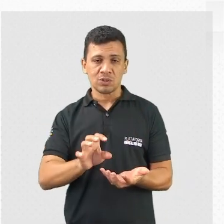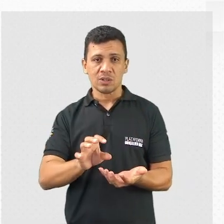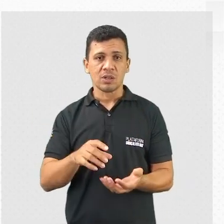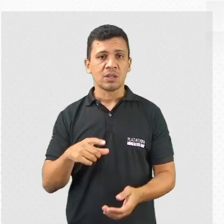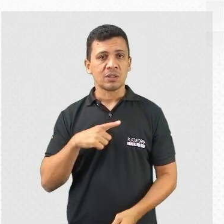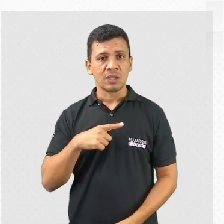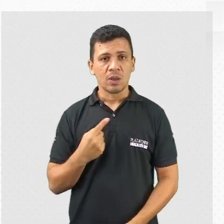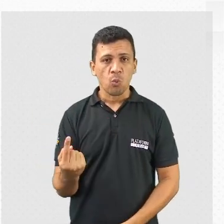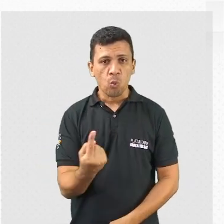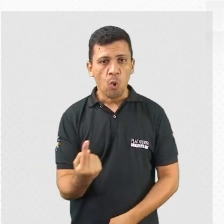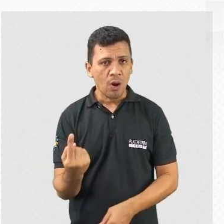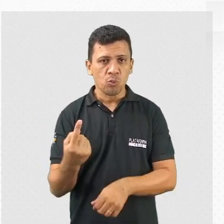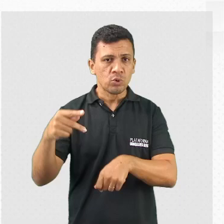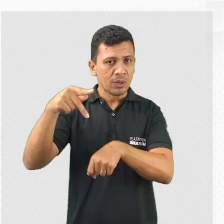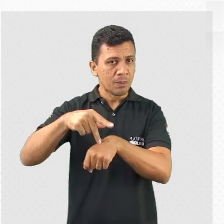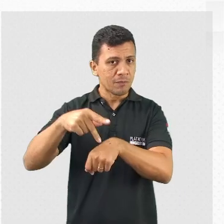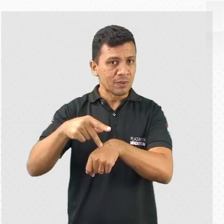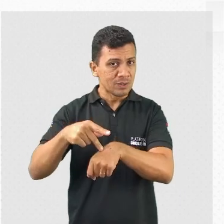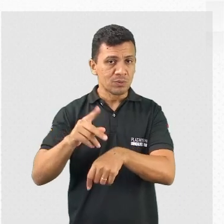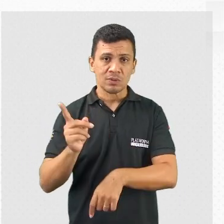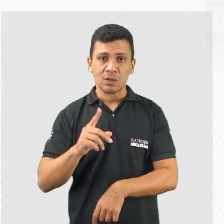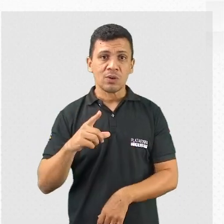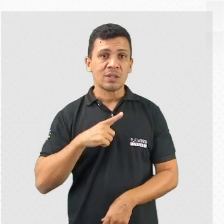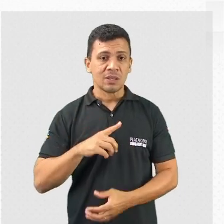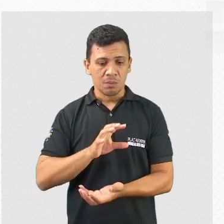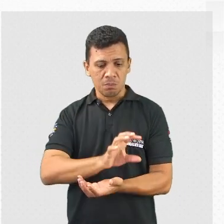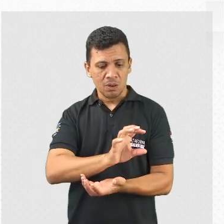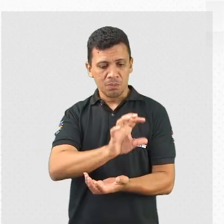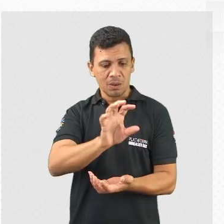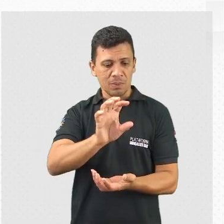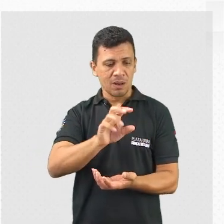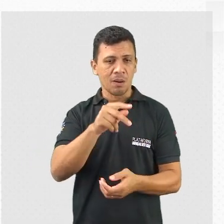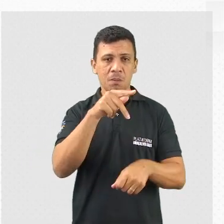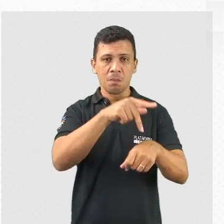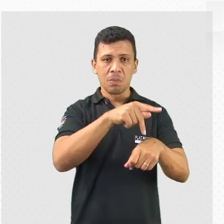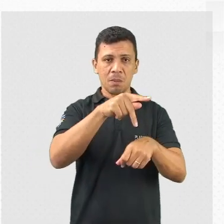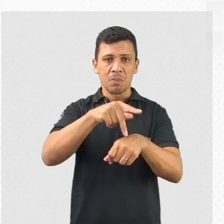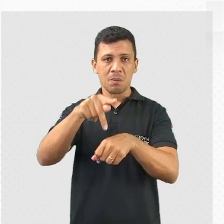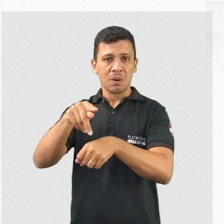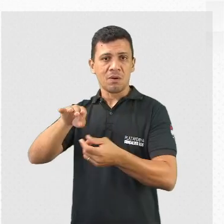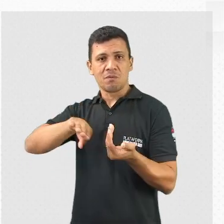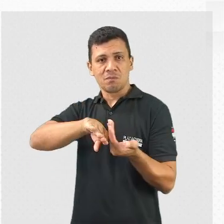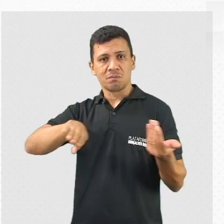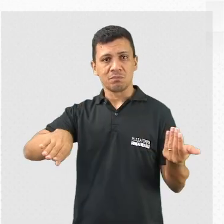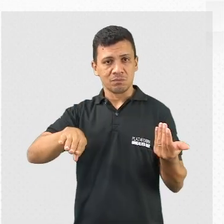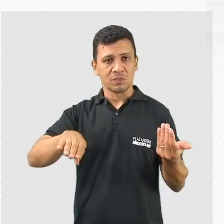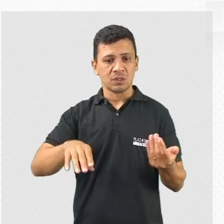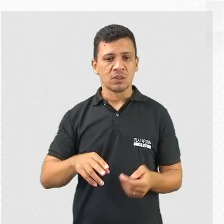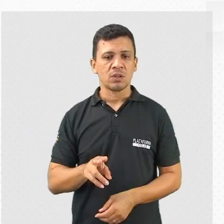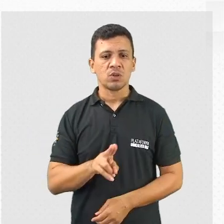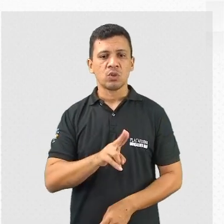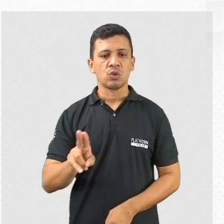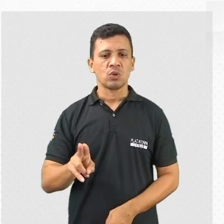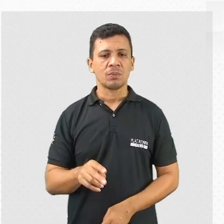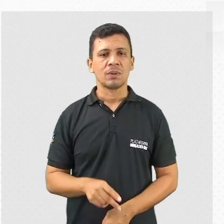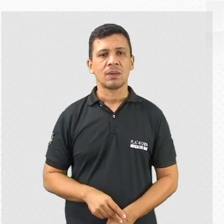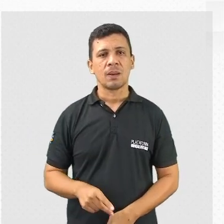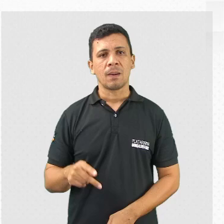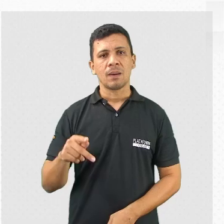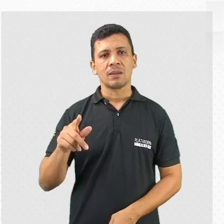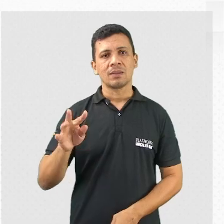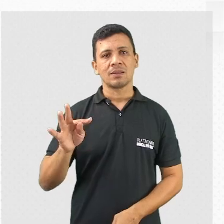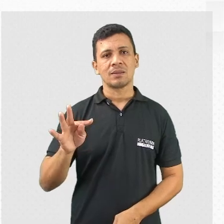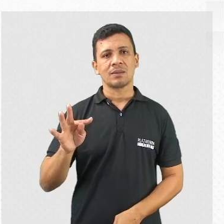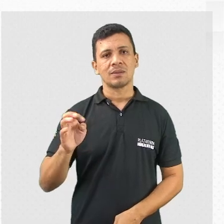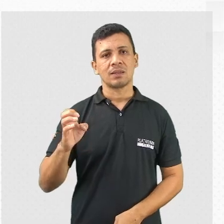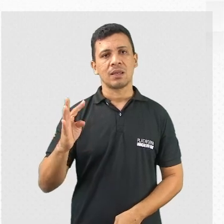um bloco rochoso fixo, eles estão sobre grandes placas rochosas fragmentadas. E isso foi denominado o nome de placas tectônicas,